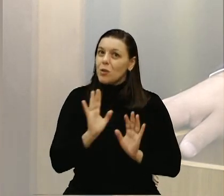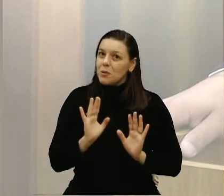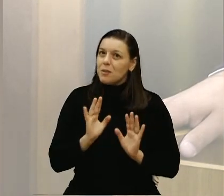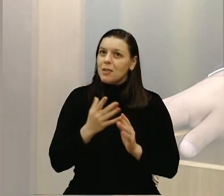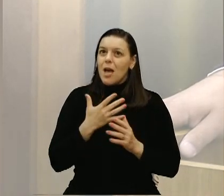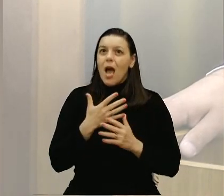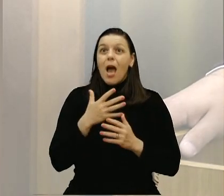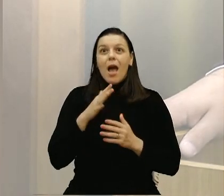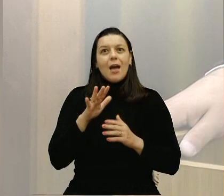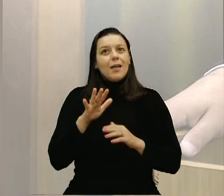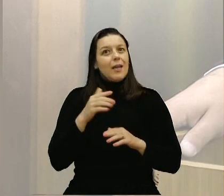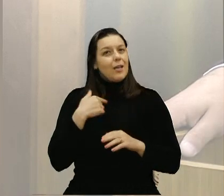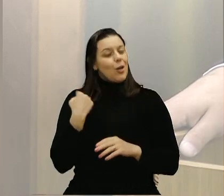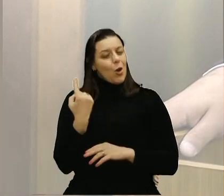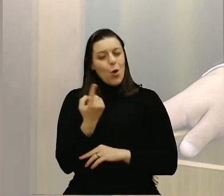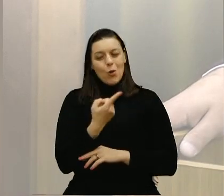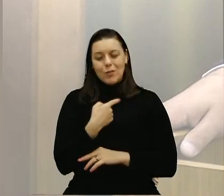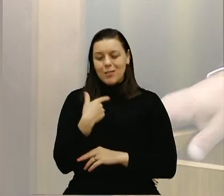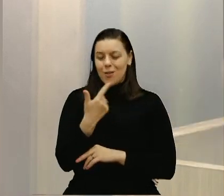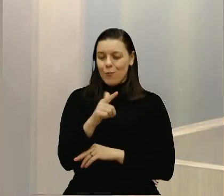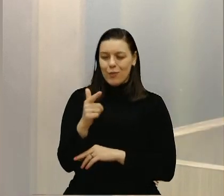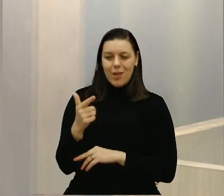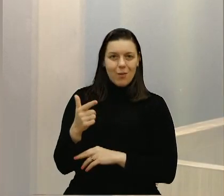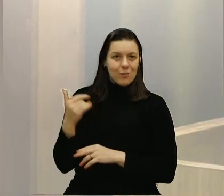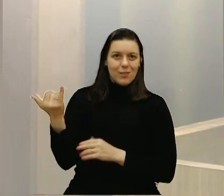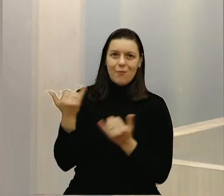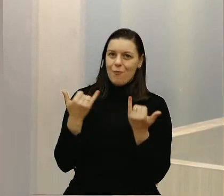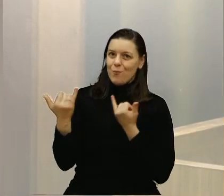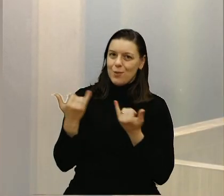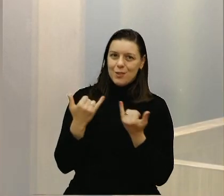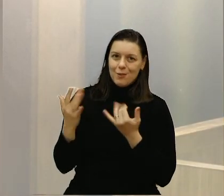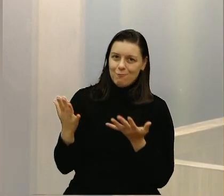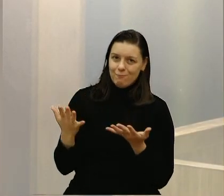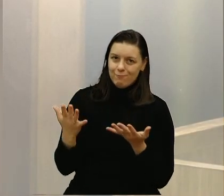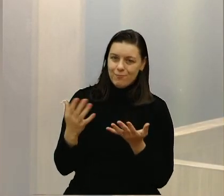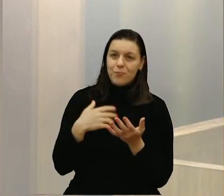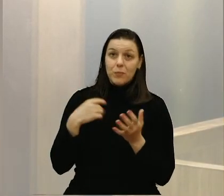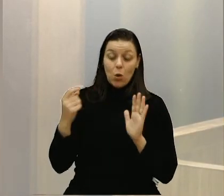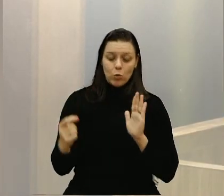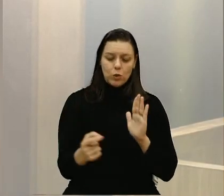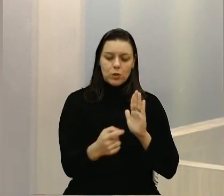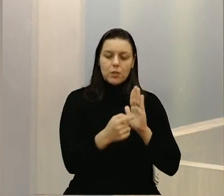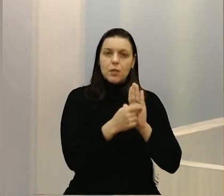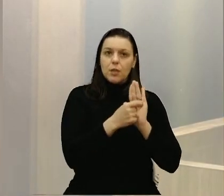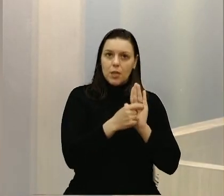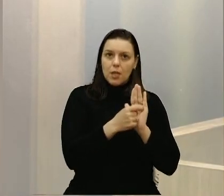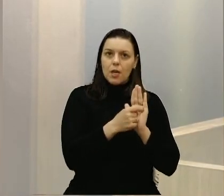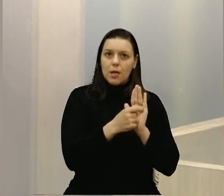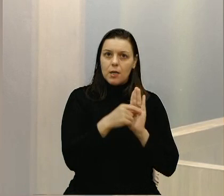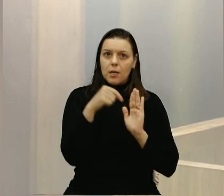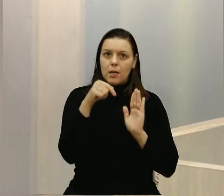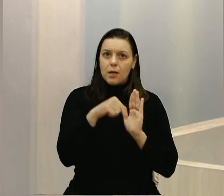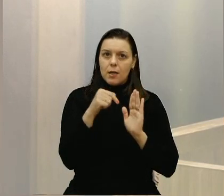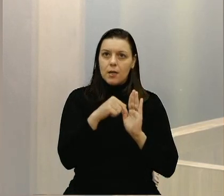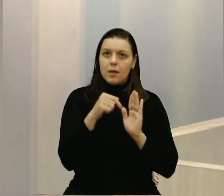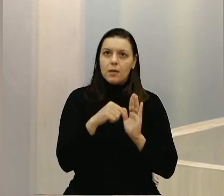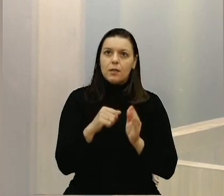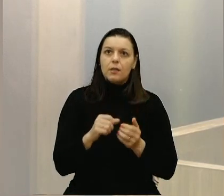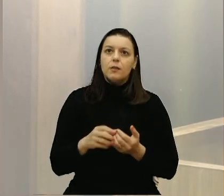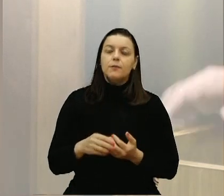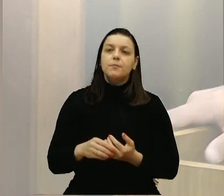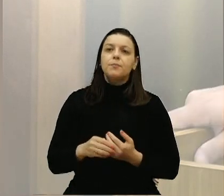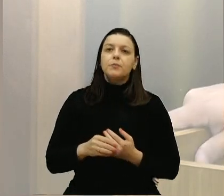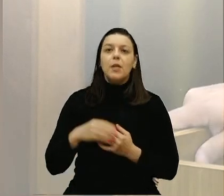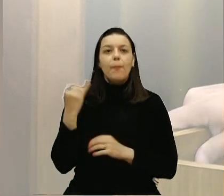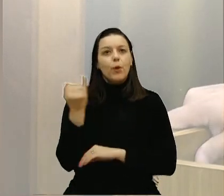vezes a gente não sabe dessa informação. Então, por isso que eu destaco essa homenagem de forma